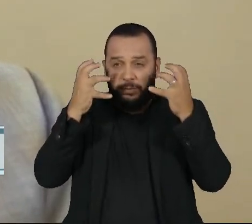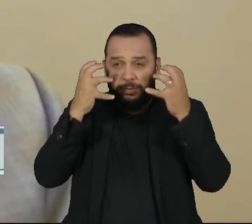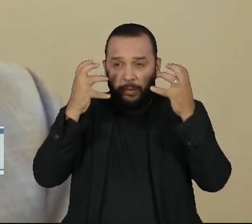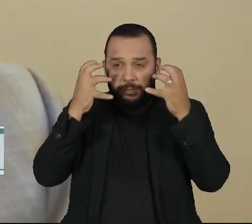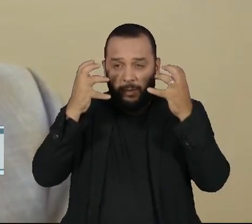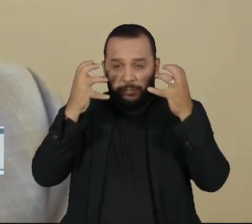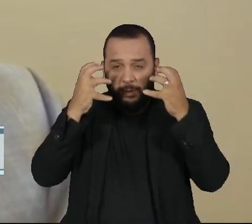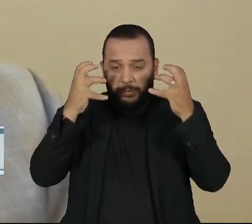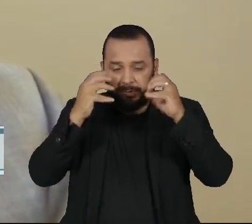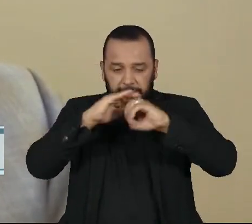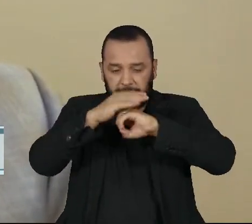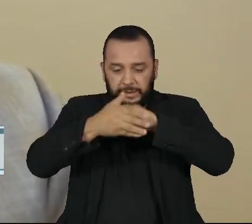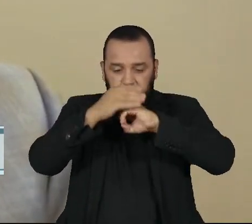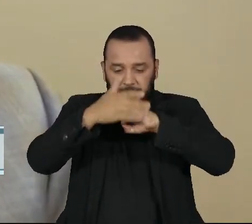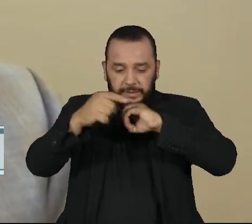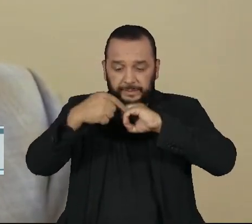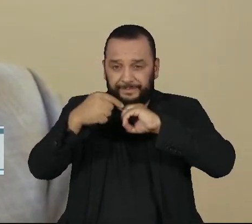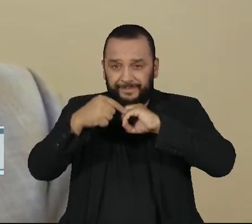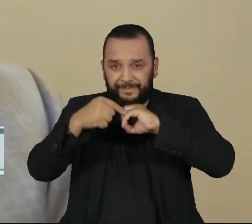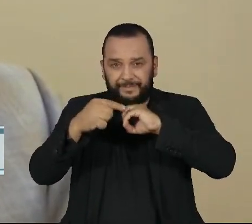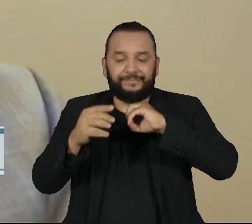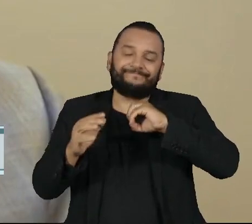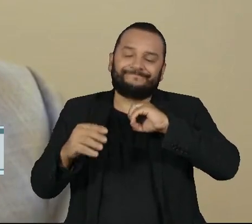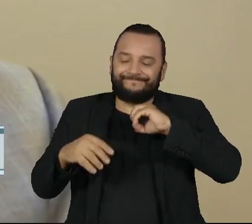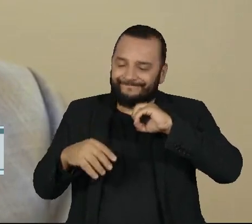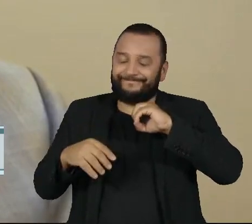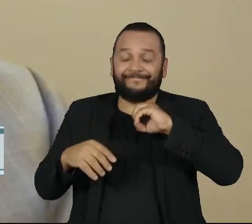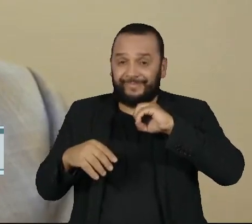ser um nervo óptico, uma estrutura que não é...